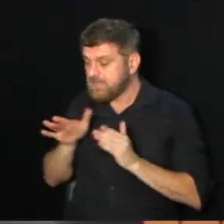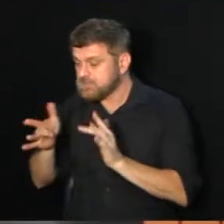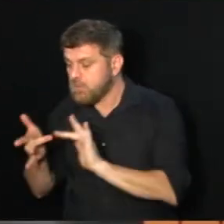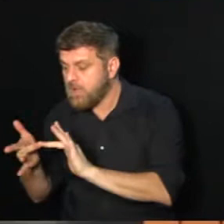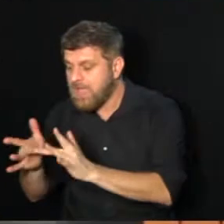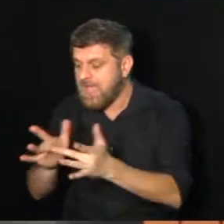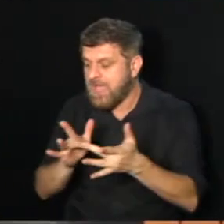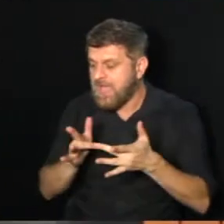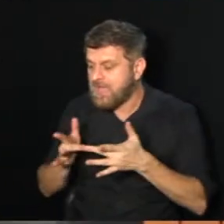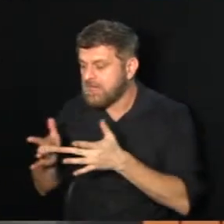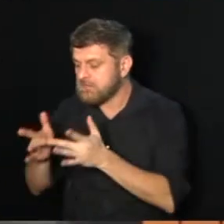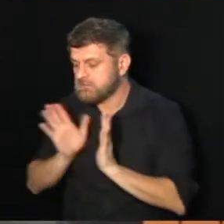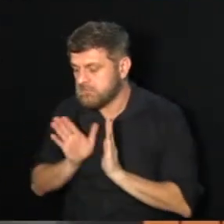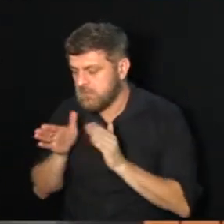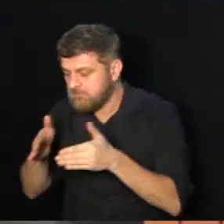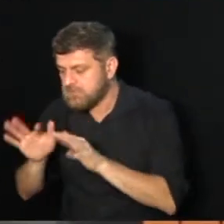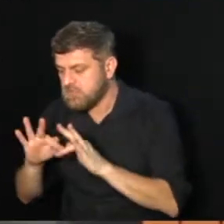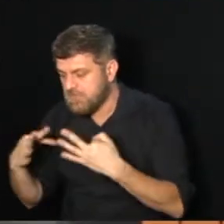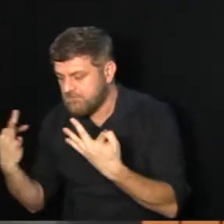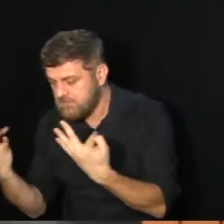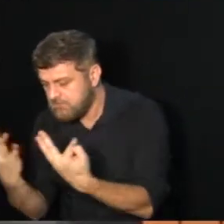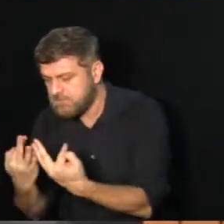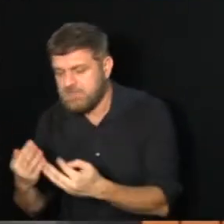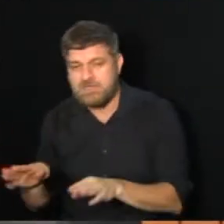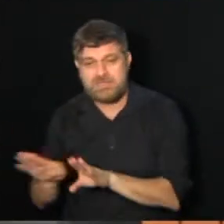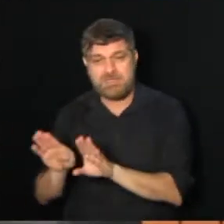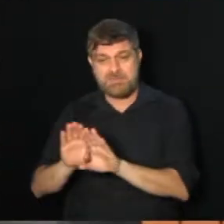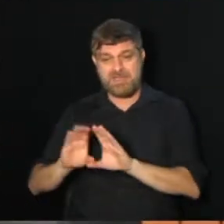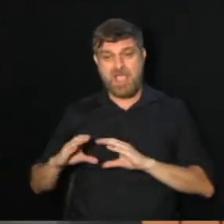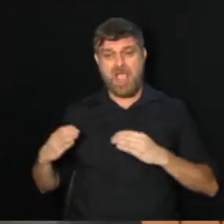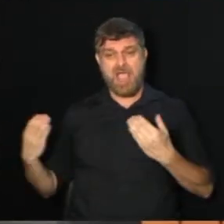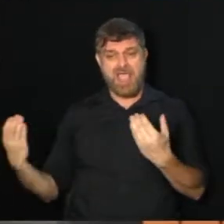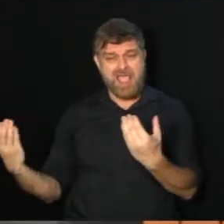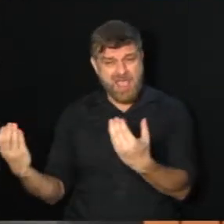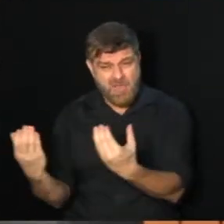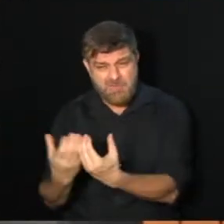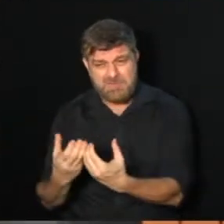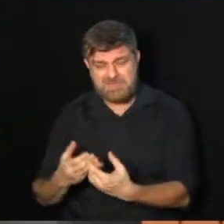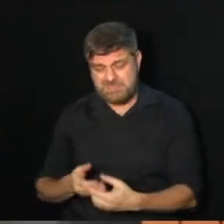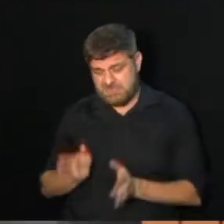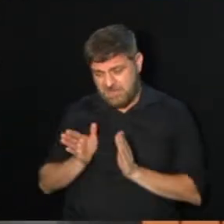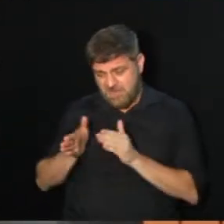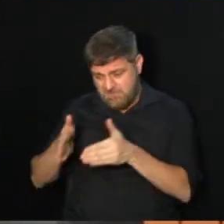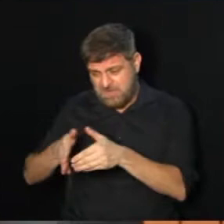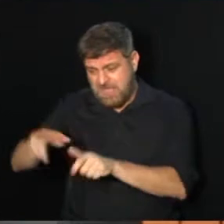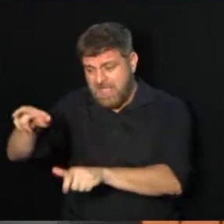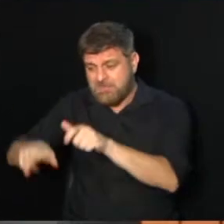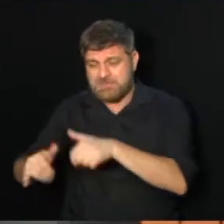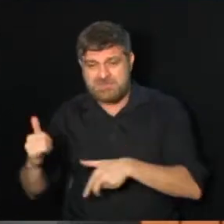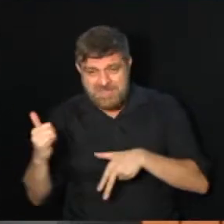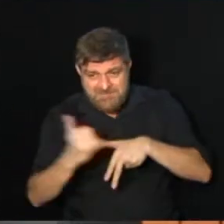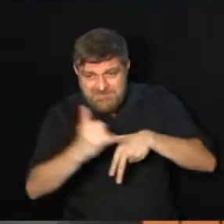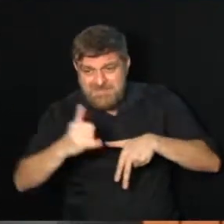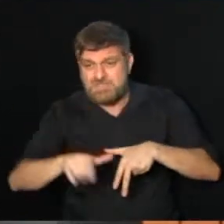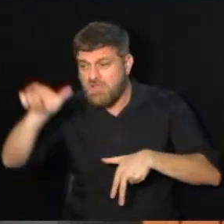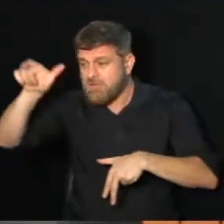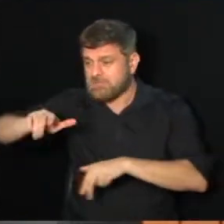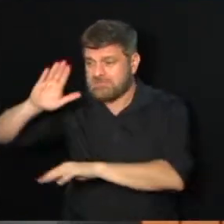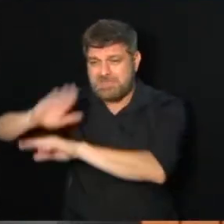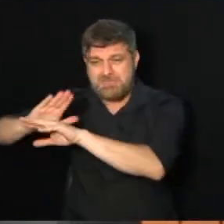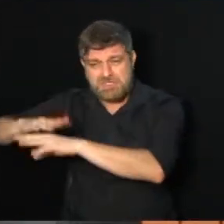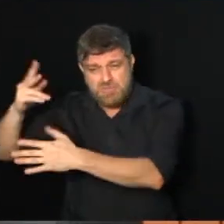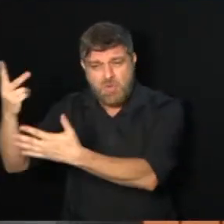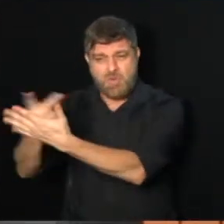relações. Vamos pensar nas famílias, nas comunidades e nas necessidades, sejam das vítimas, dos agressores,